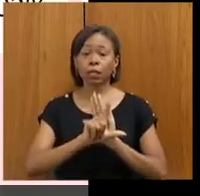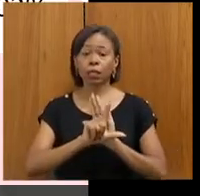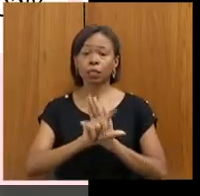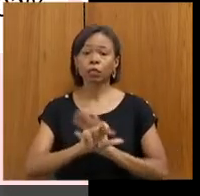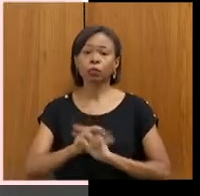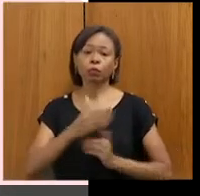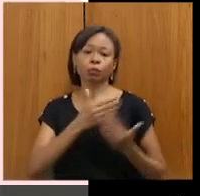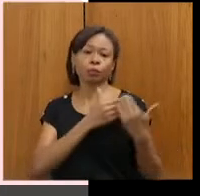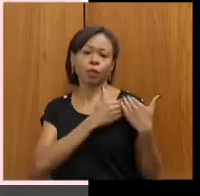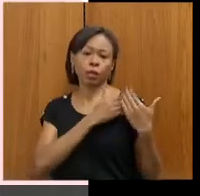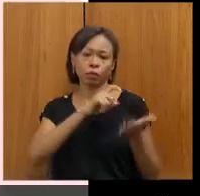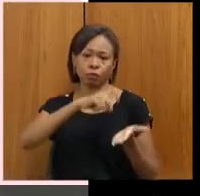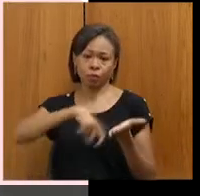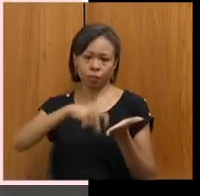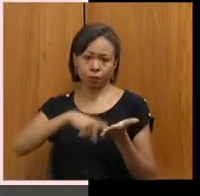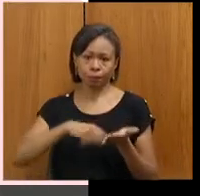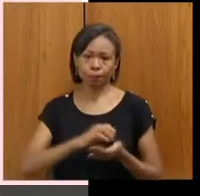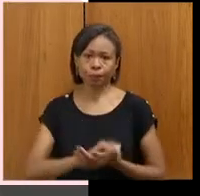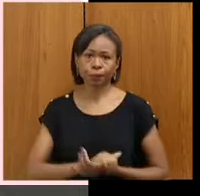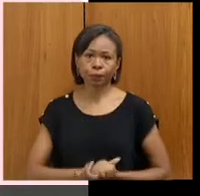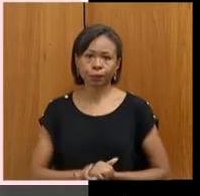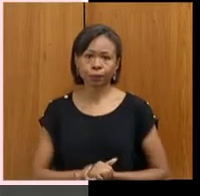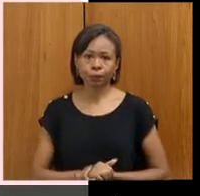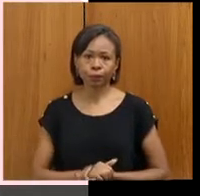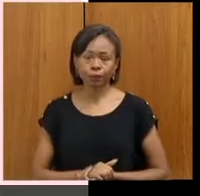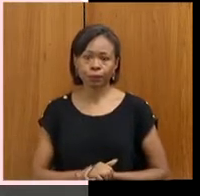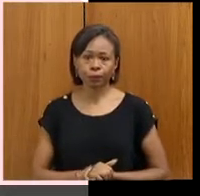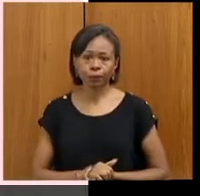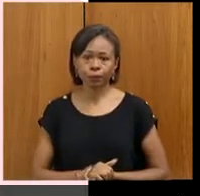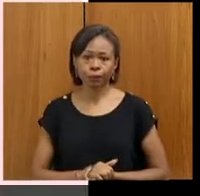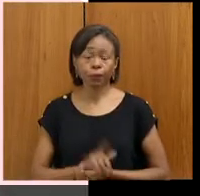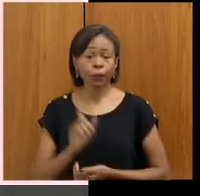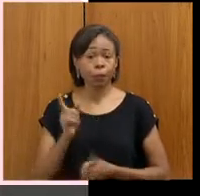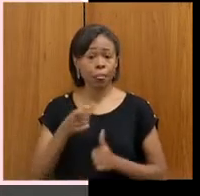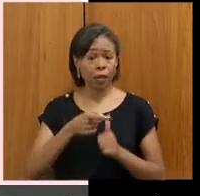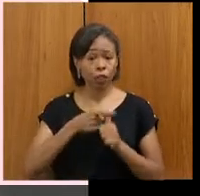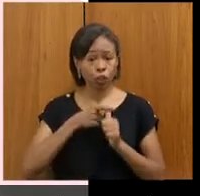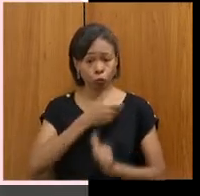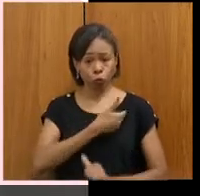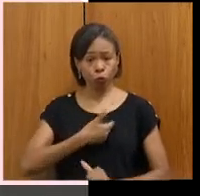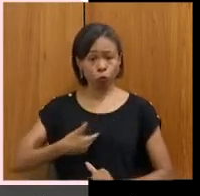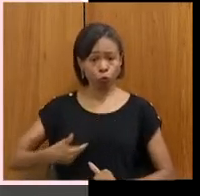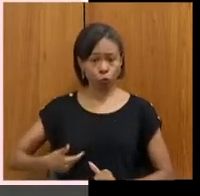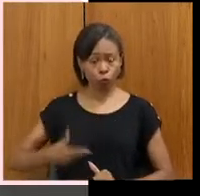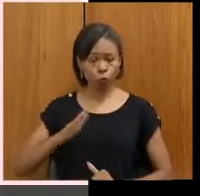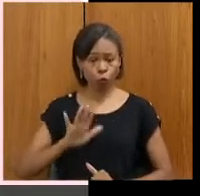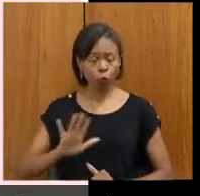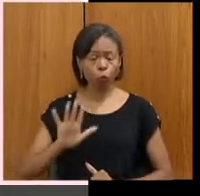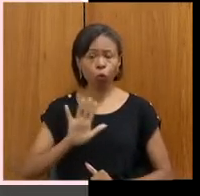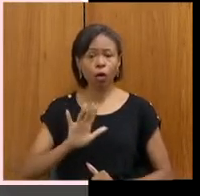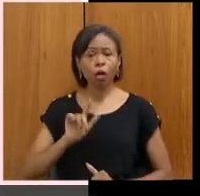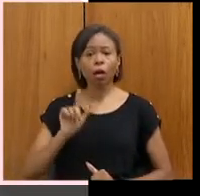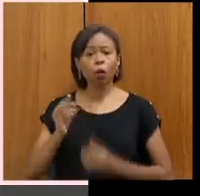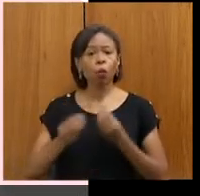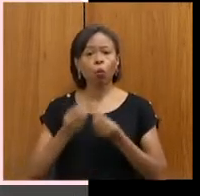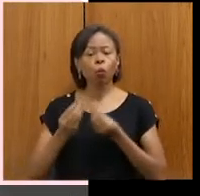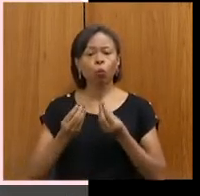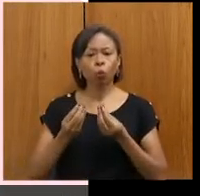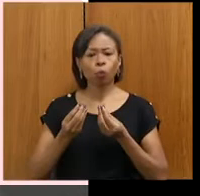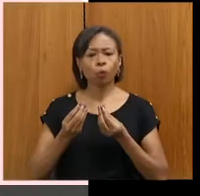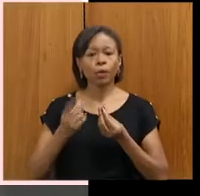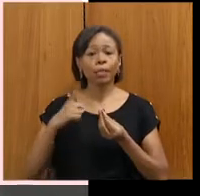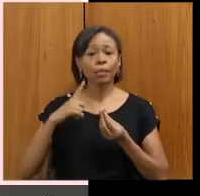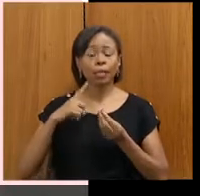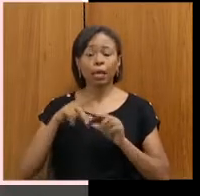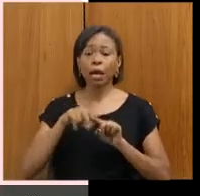próximo por favor aí o comportamento da dívida pública na realidade é como era indexada né então nós